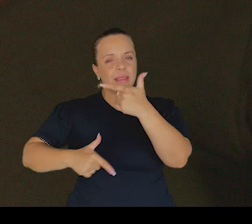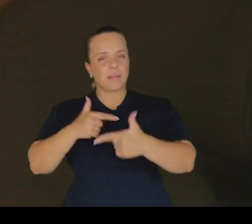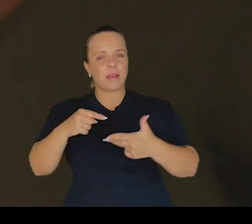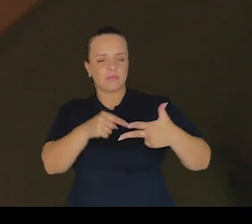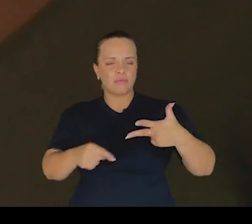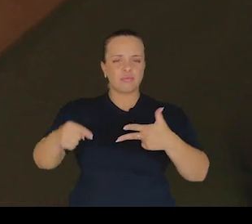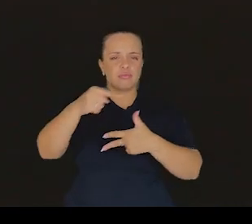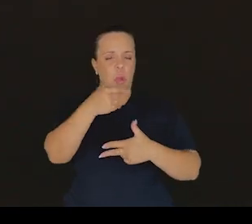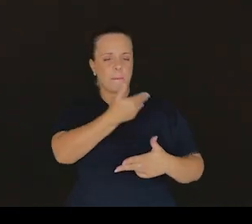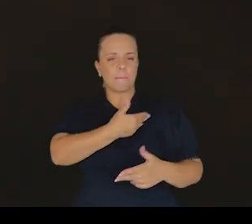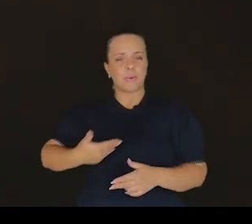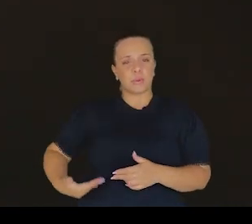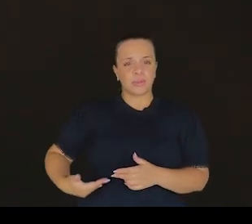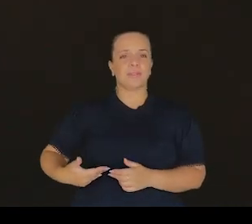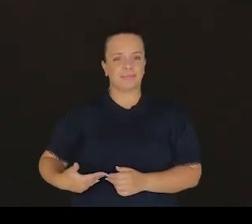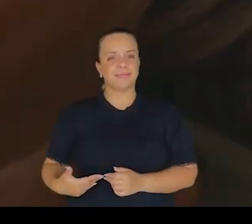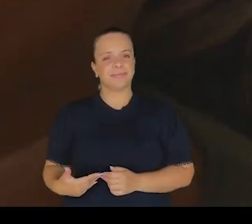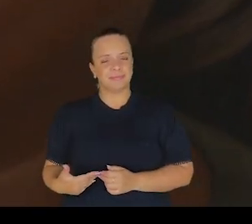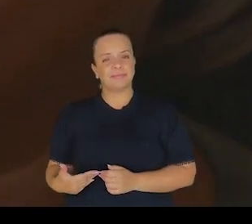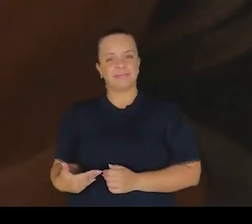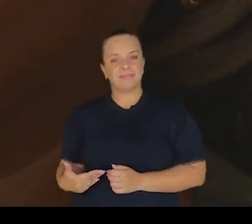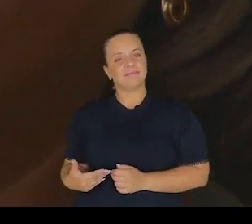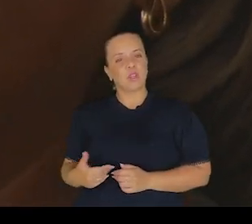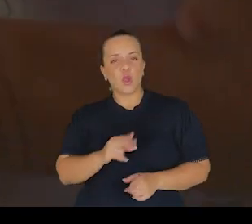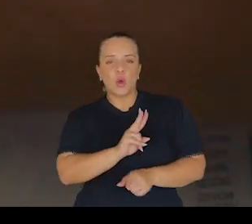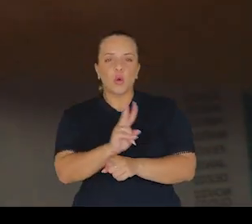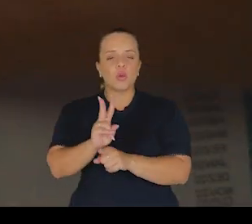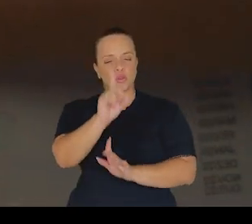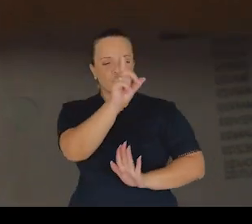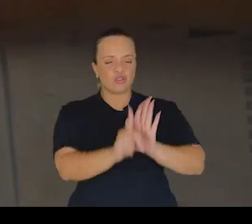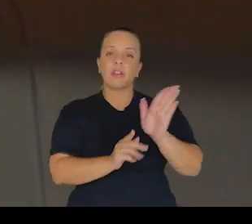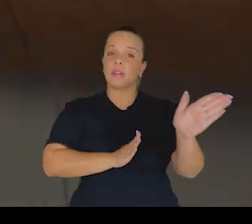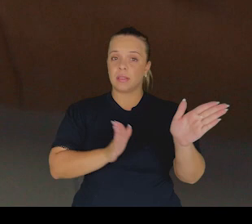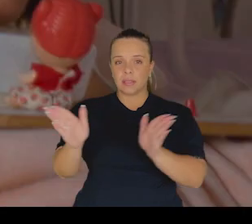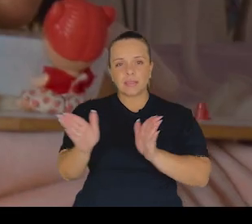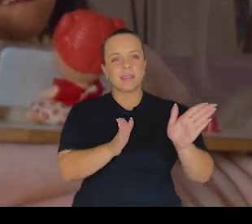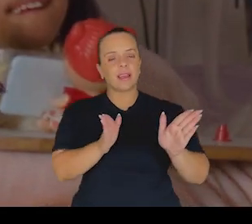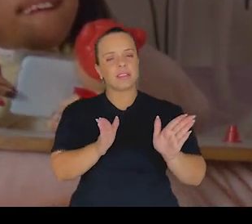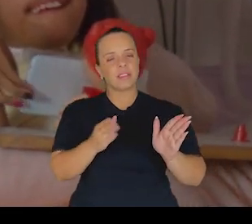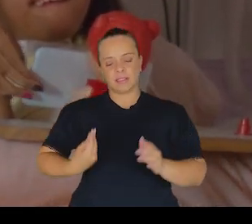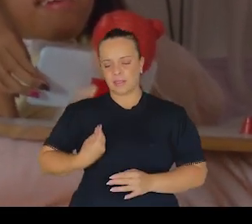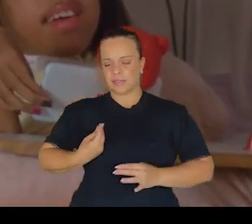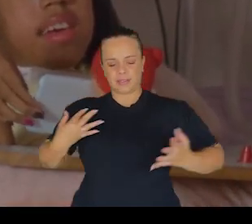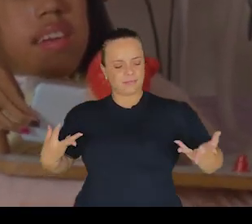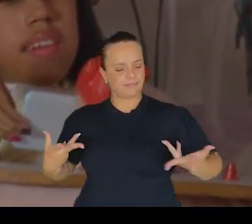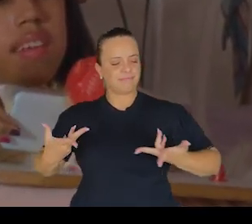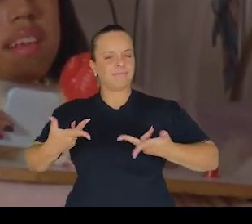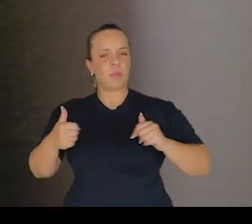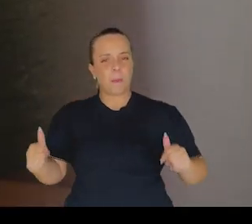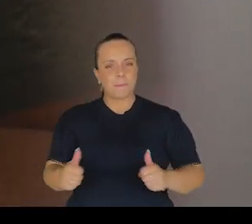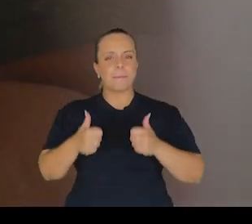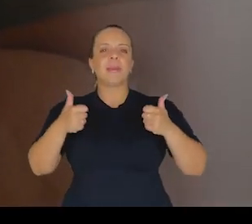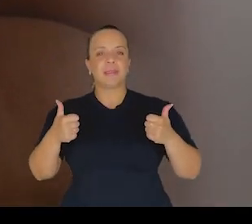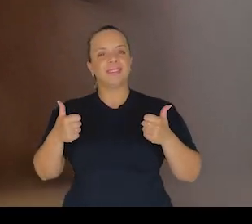Atuando em parceria com os poderes públicos, em defesa da acessibilidade e da qualidade de vida.